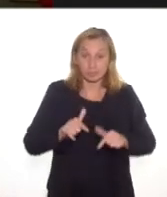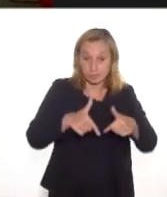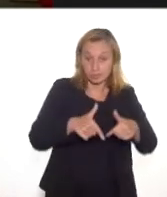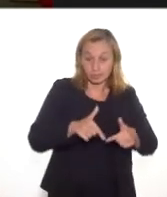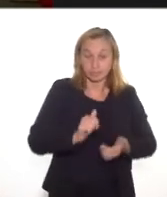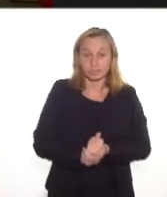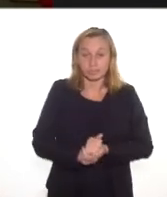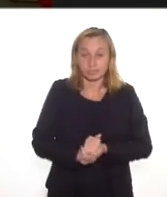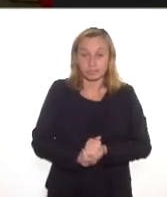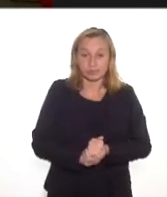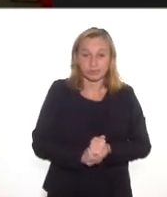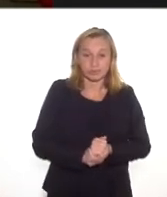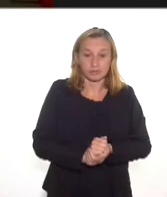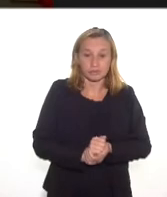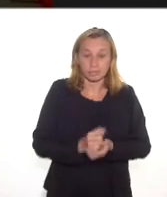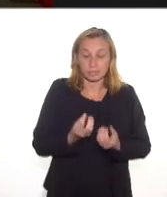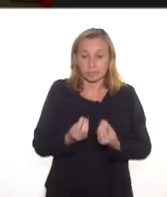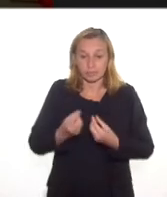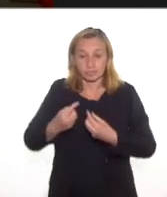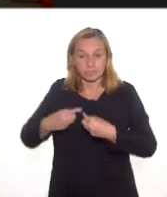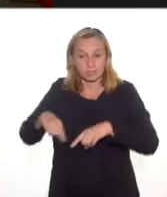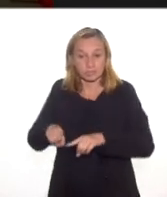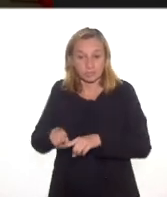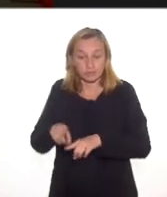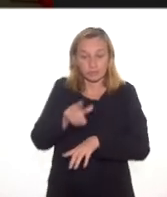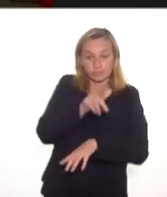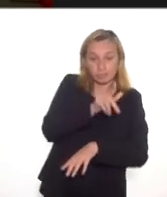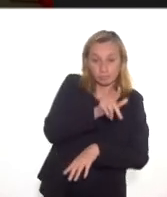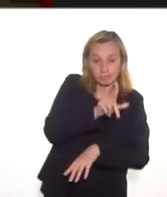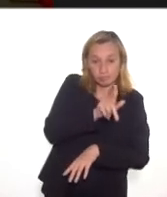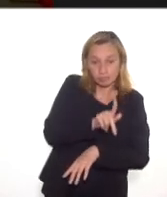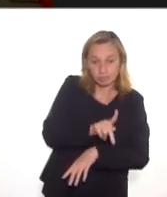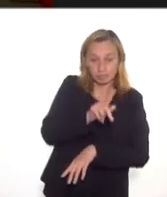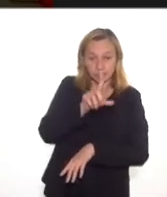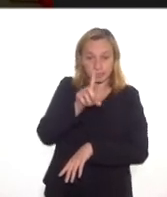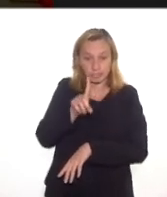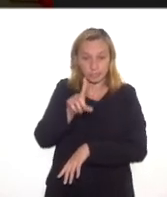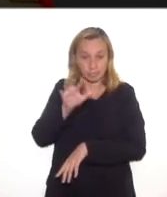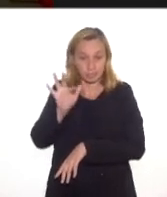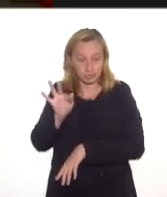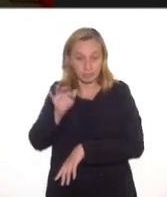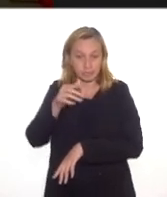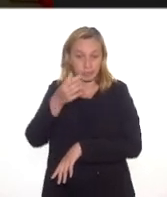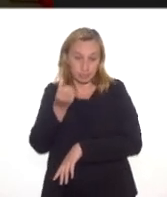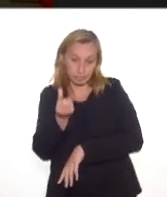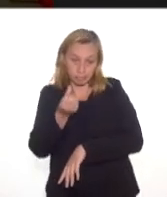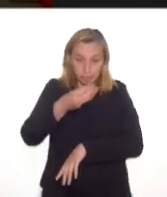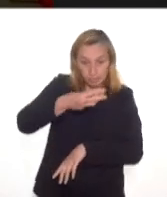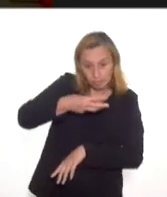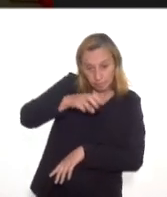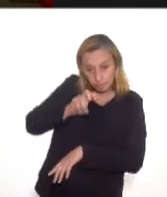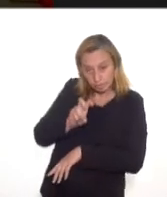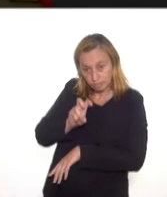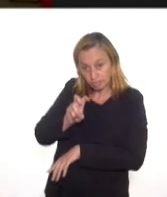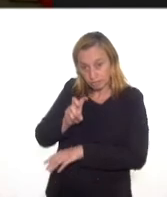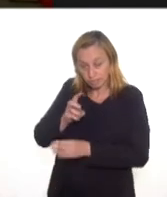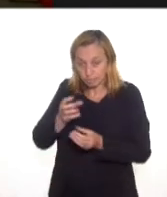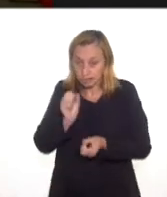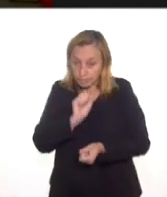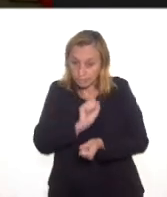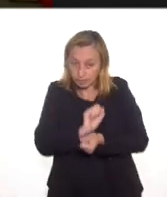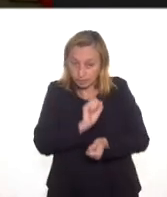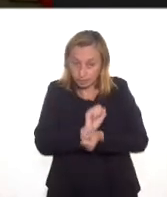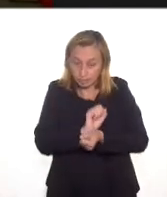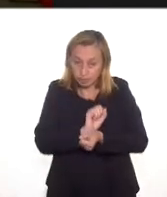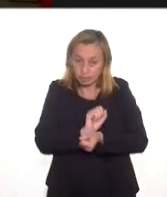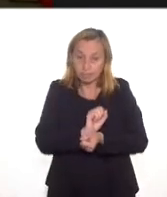que descumpre, né, a DPF 635, que garantiu aí, a suspensão e colocou